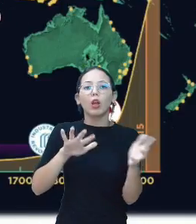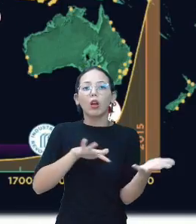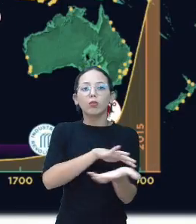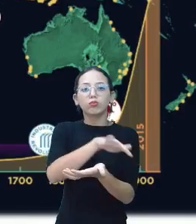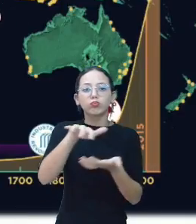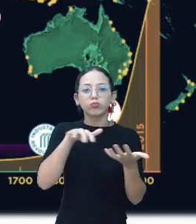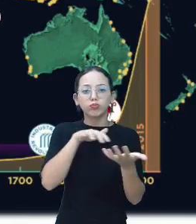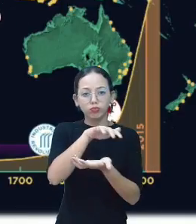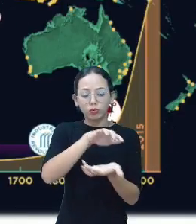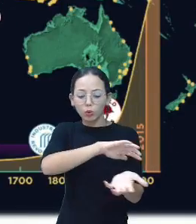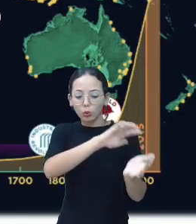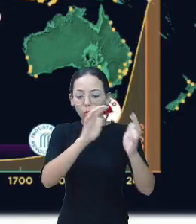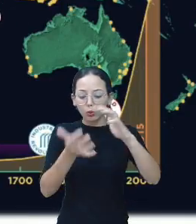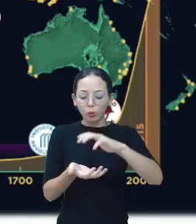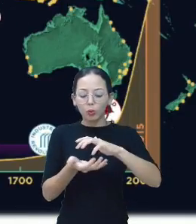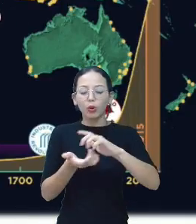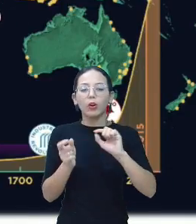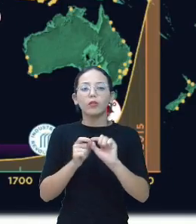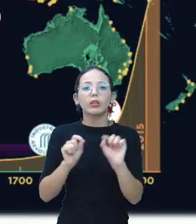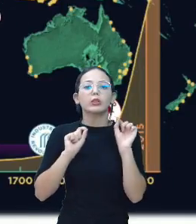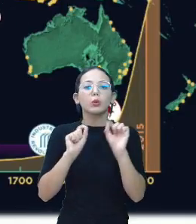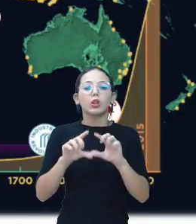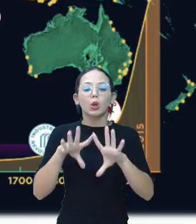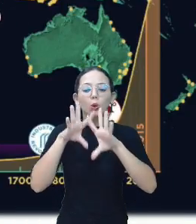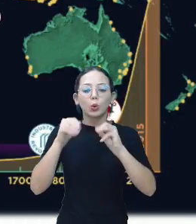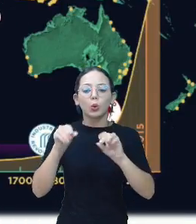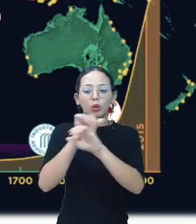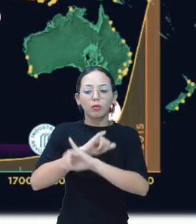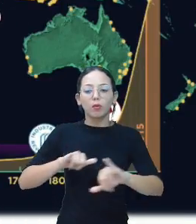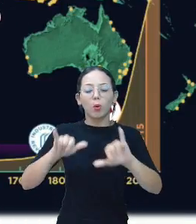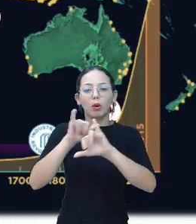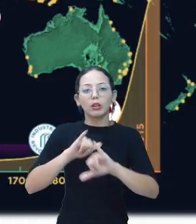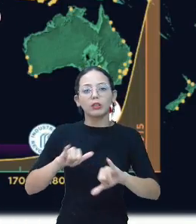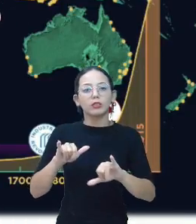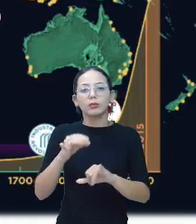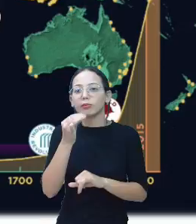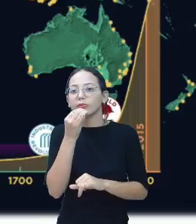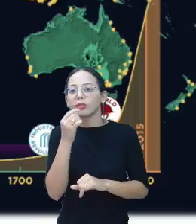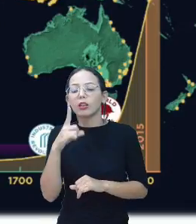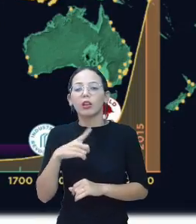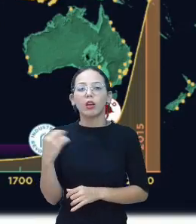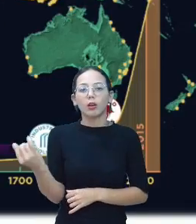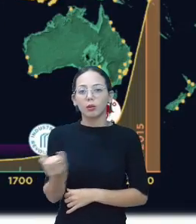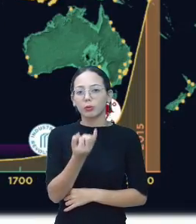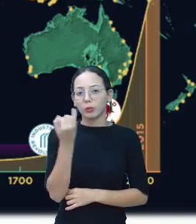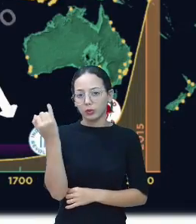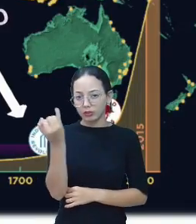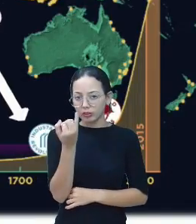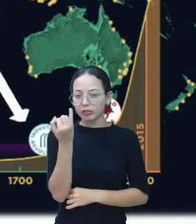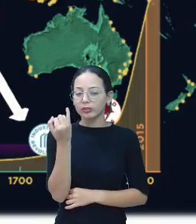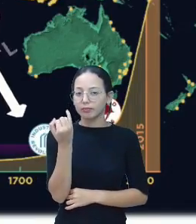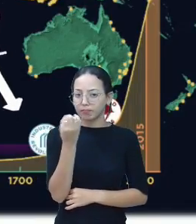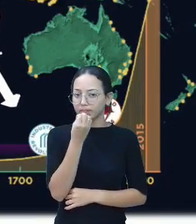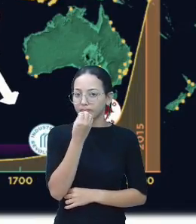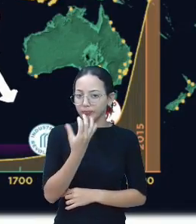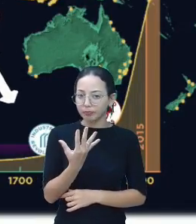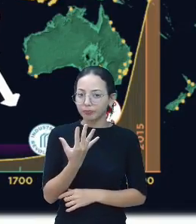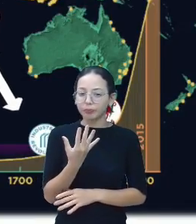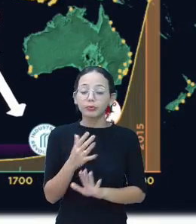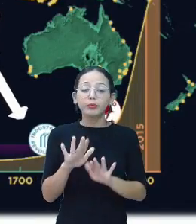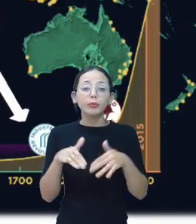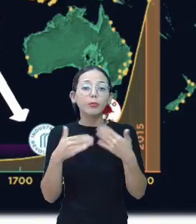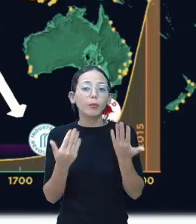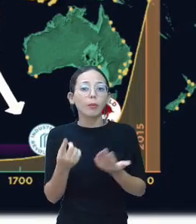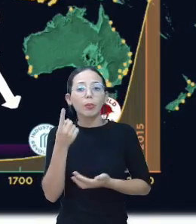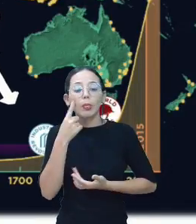da mão, ela faz com que todas essas informações elas passem a ter uma importância muito grande, né? Então,